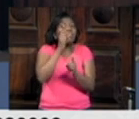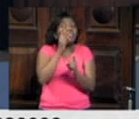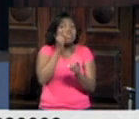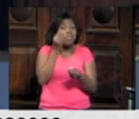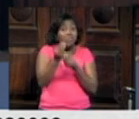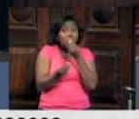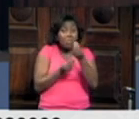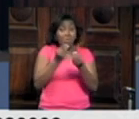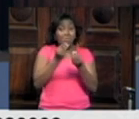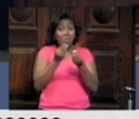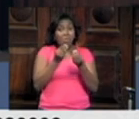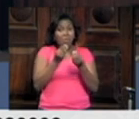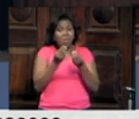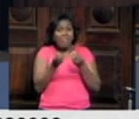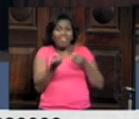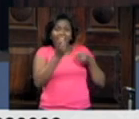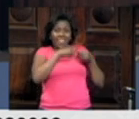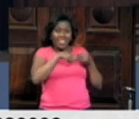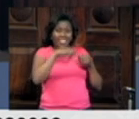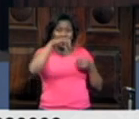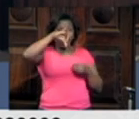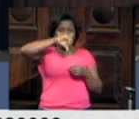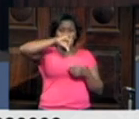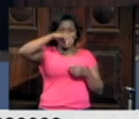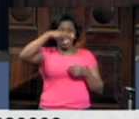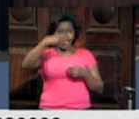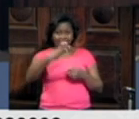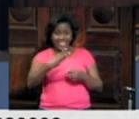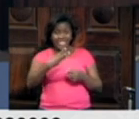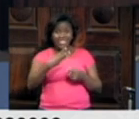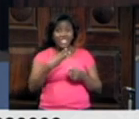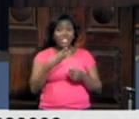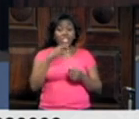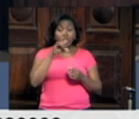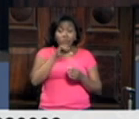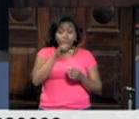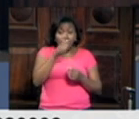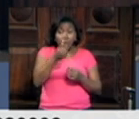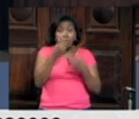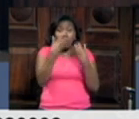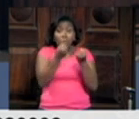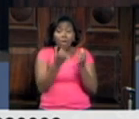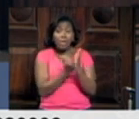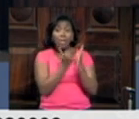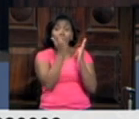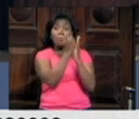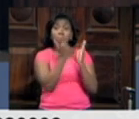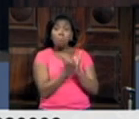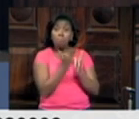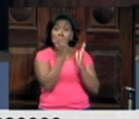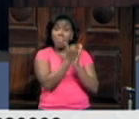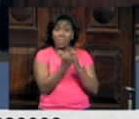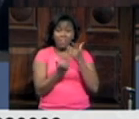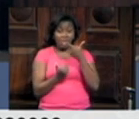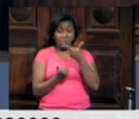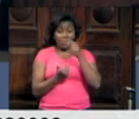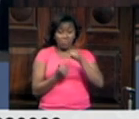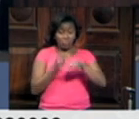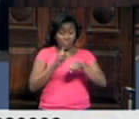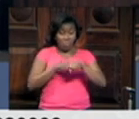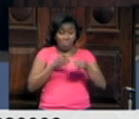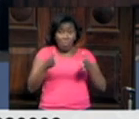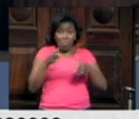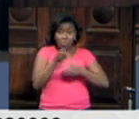pela revisão de 93, pelas 91 emendas aprovadas nesses 28 anos